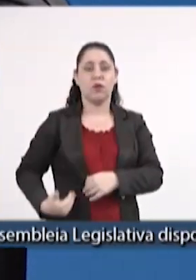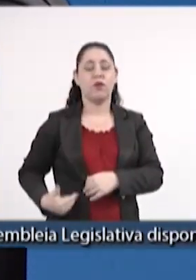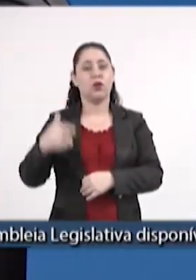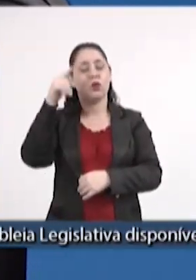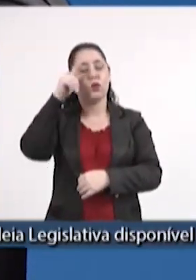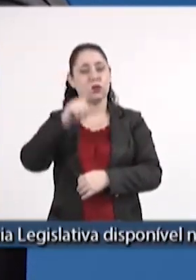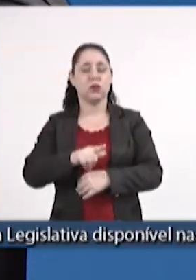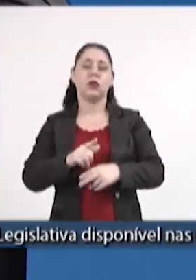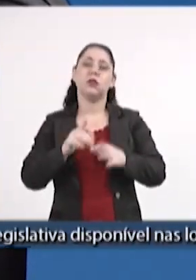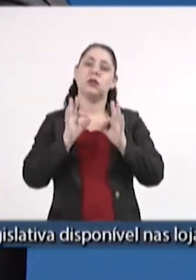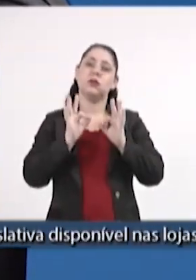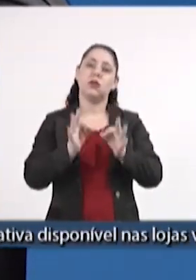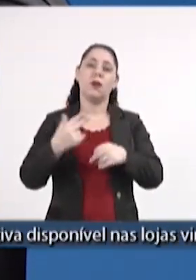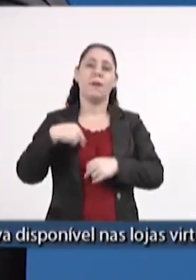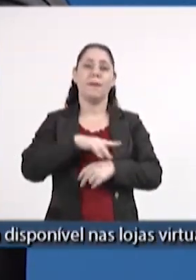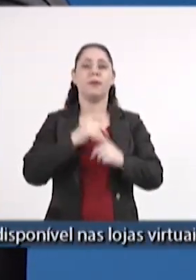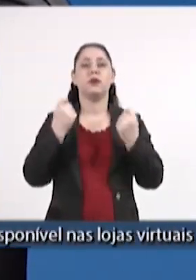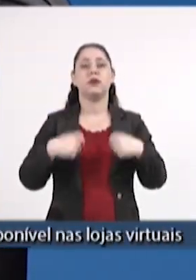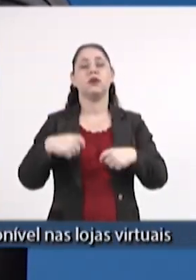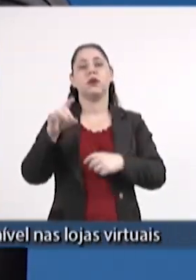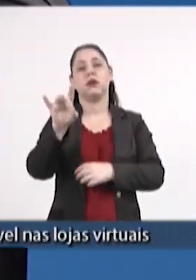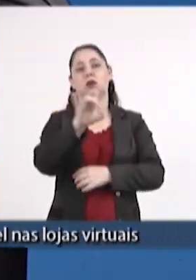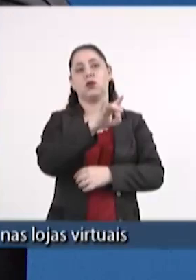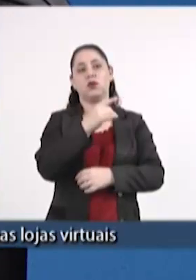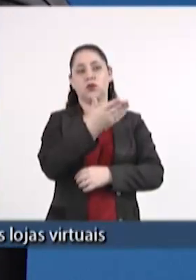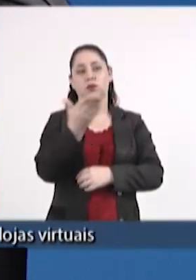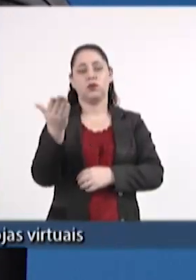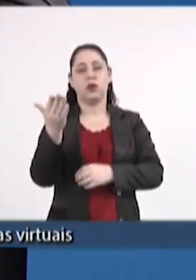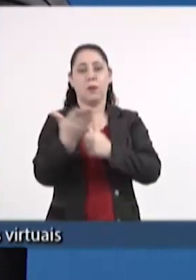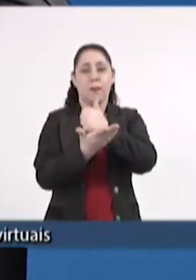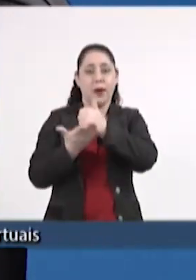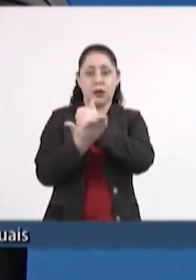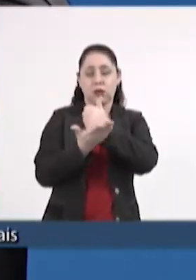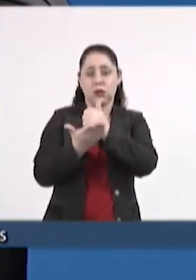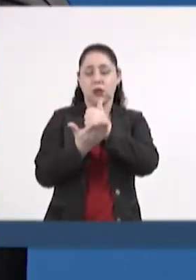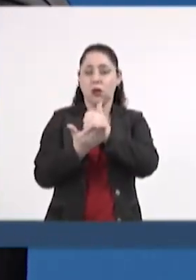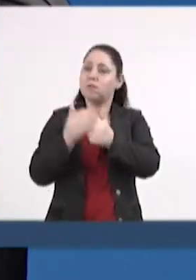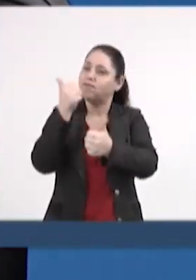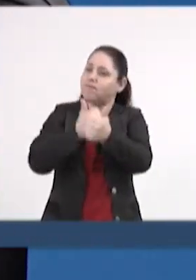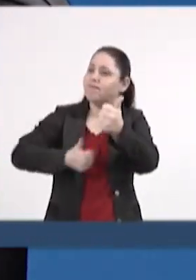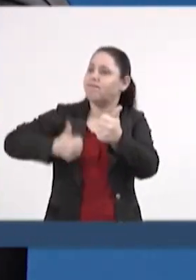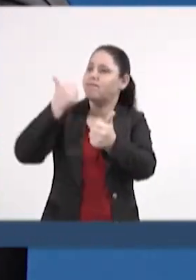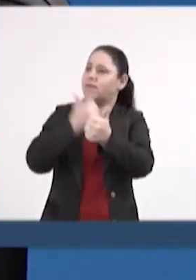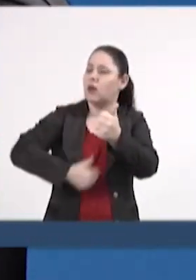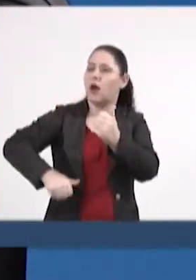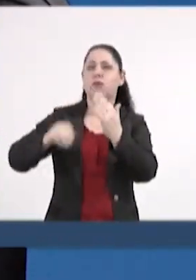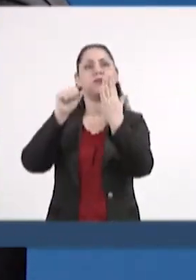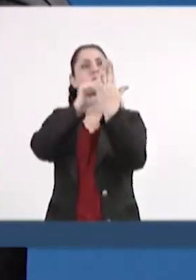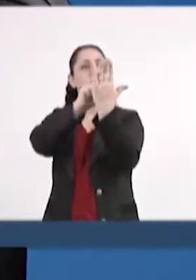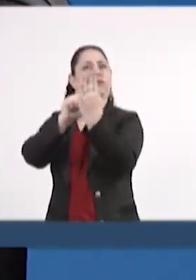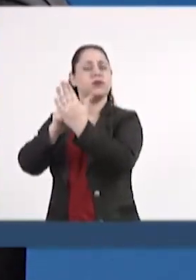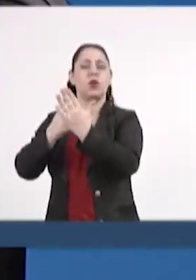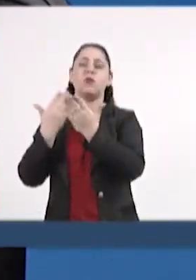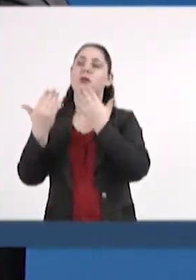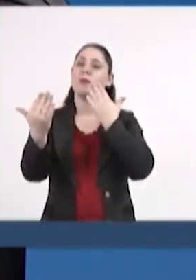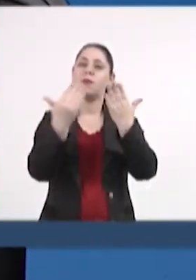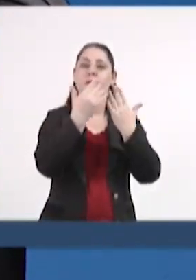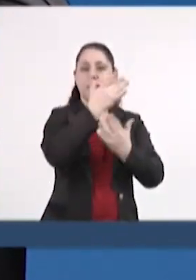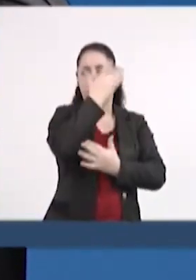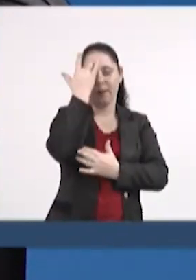estar certo, a gente precisa de cada uma de vocês, na base, batendo, de porta em porta, conversando